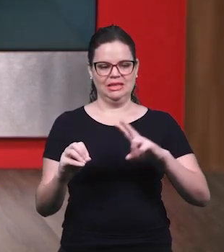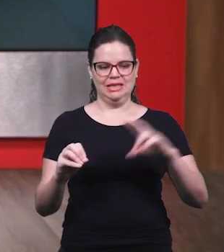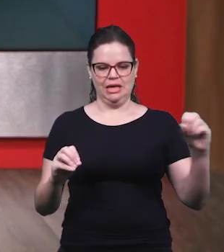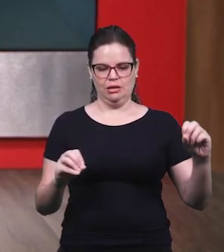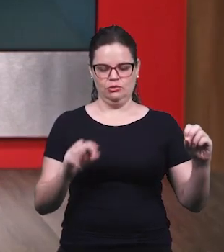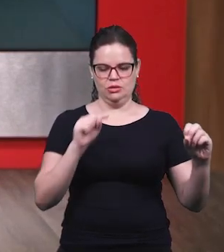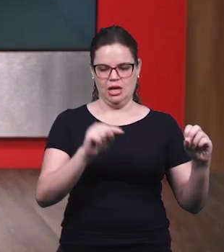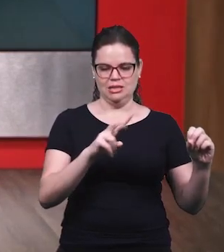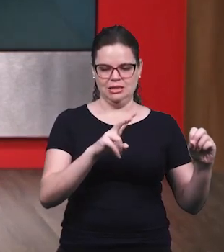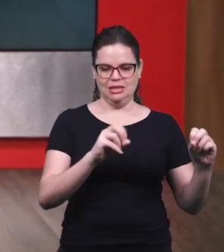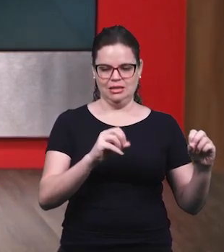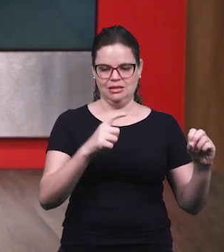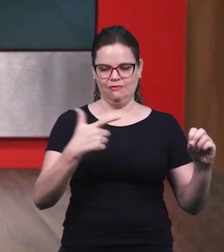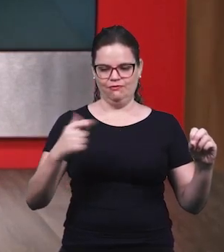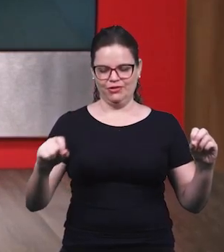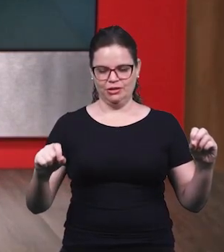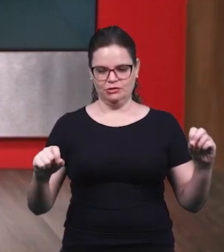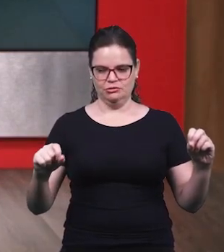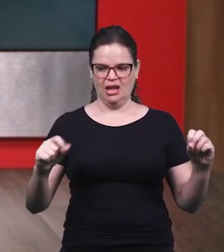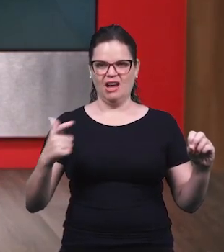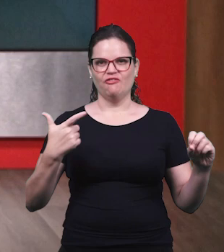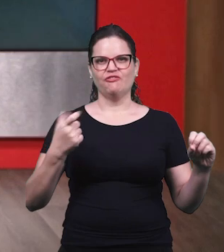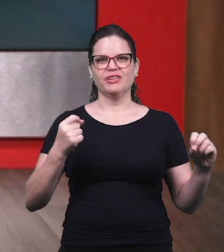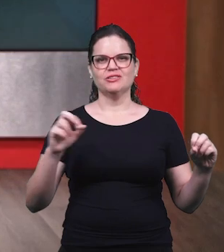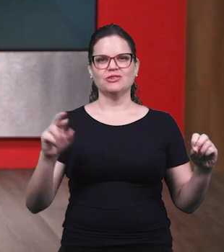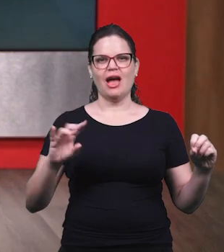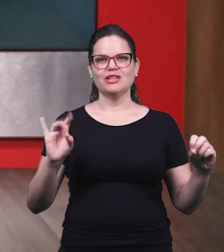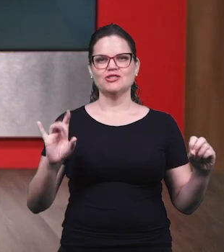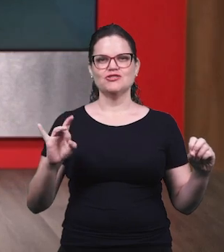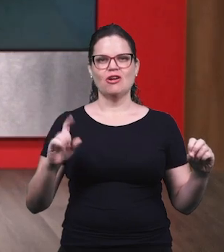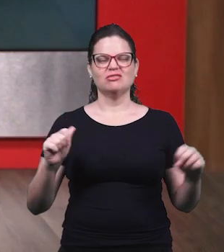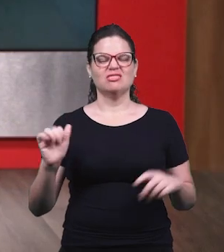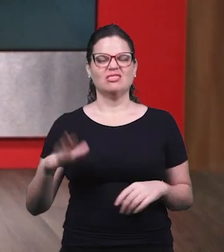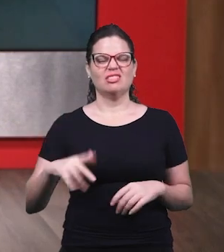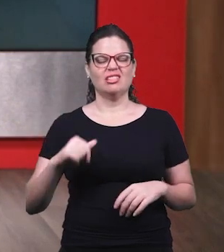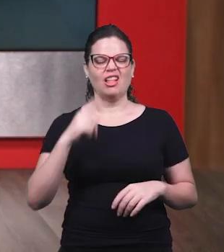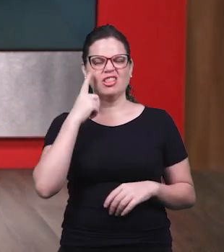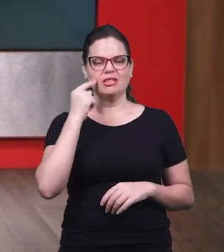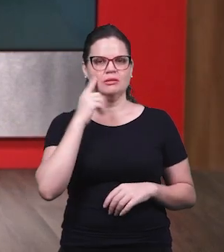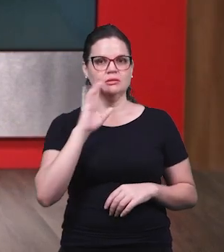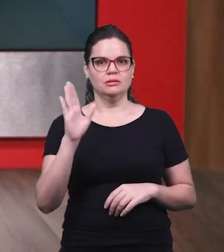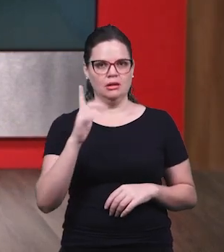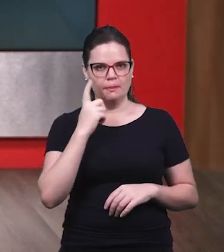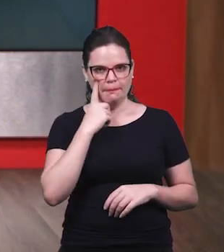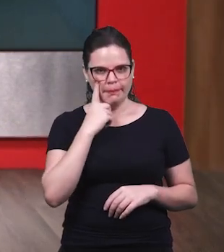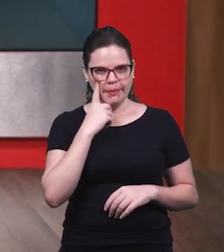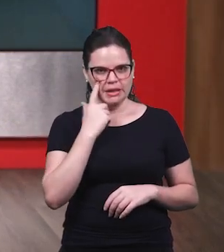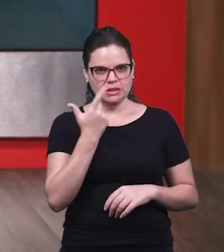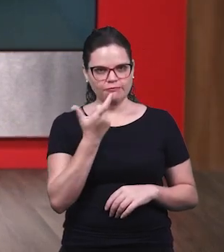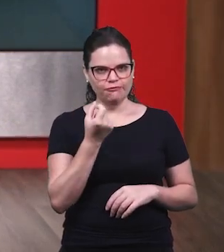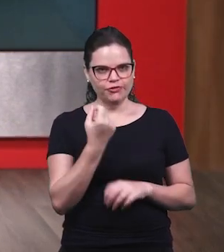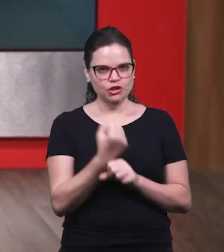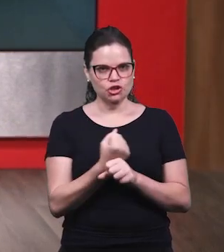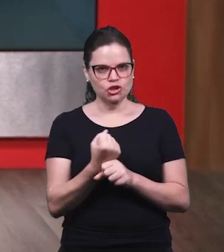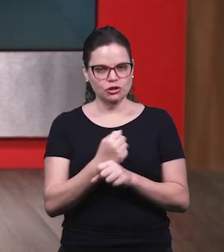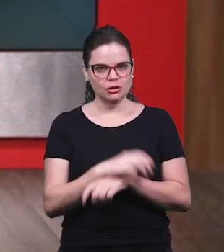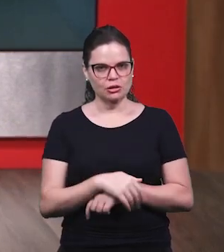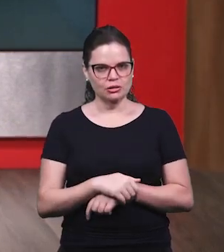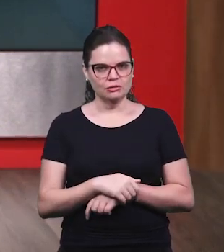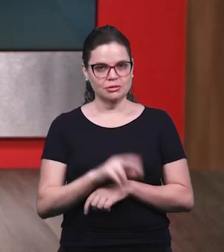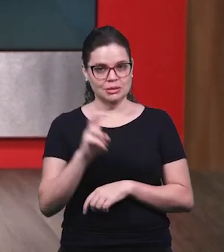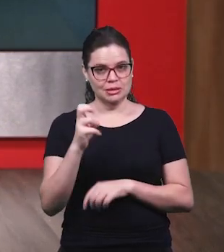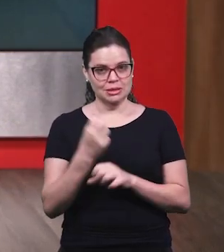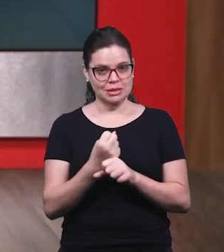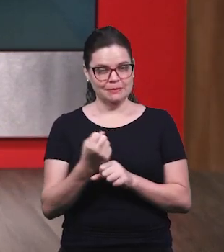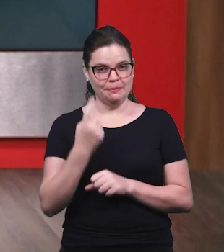Vai pensar no financiamento de 25 anos, 20 anos, 5